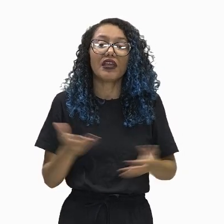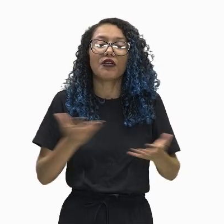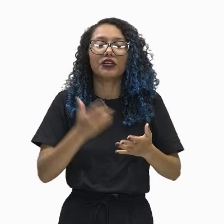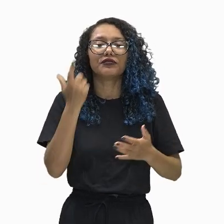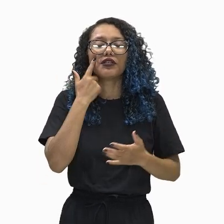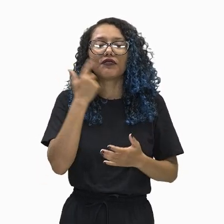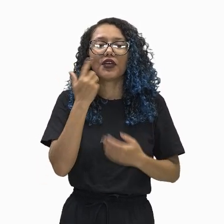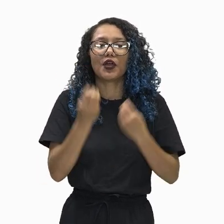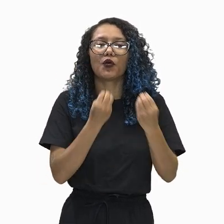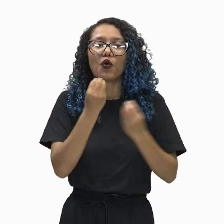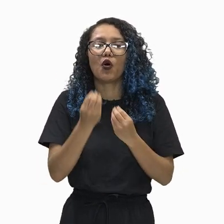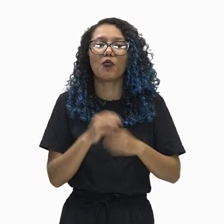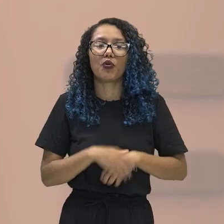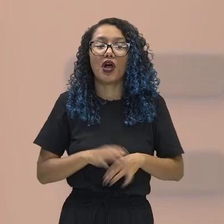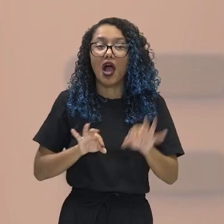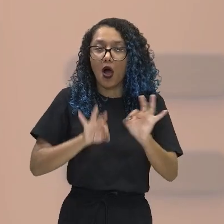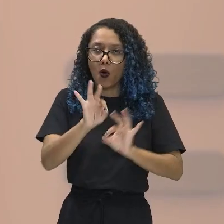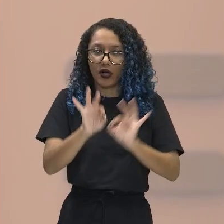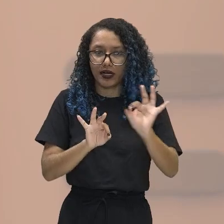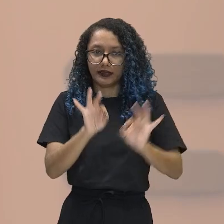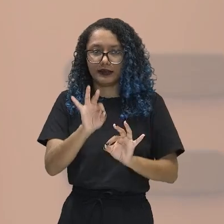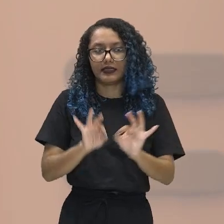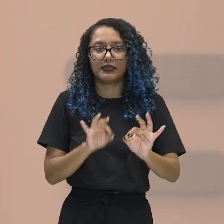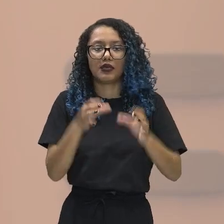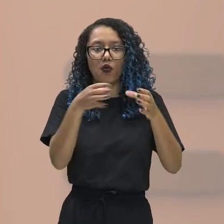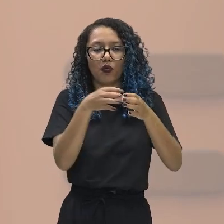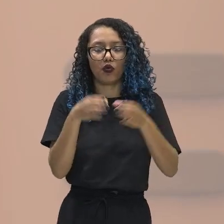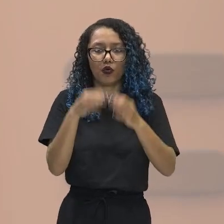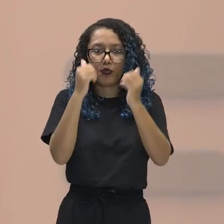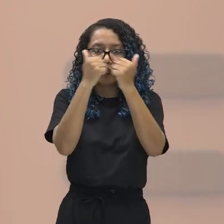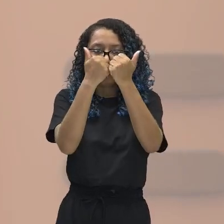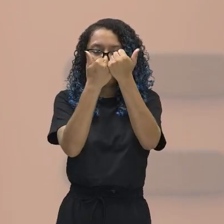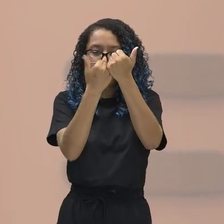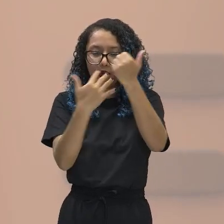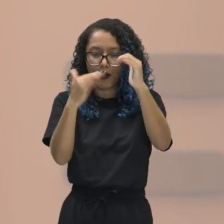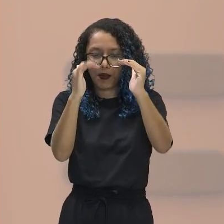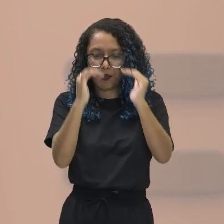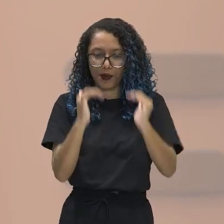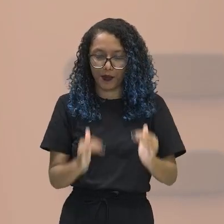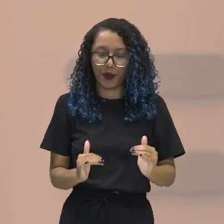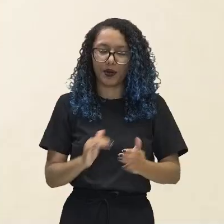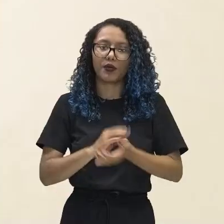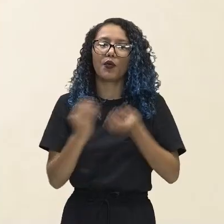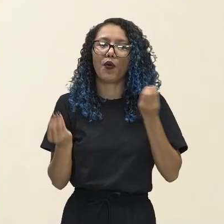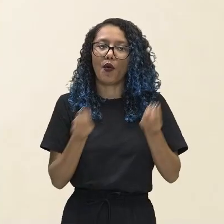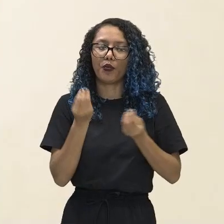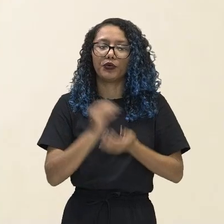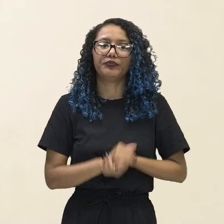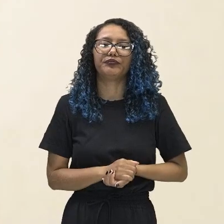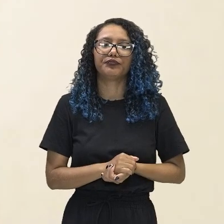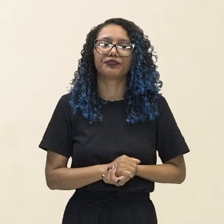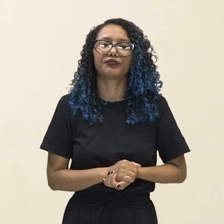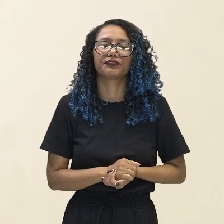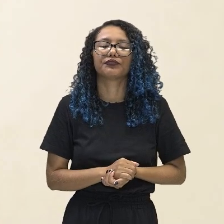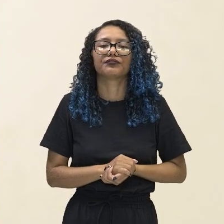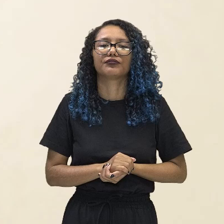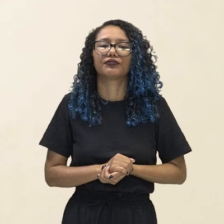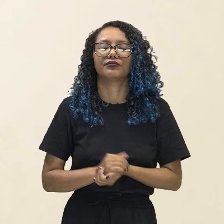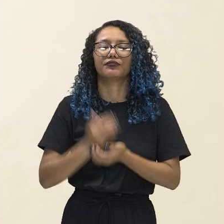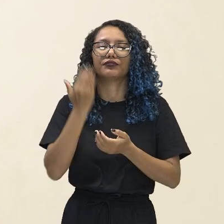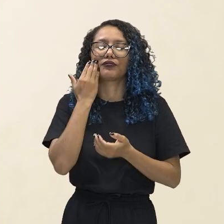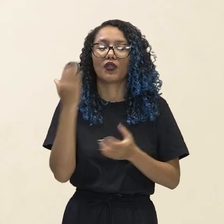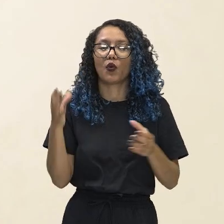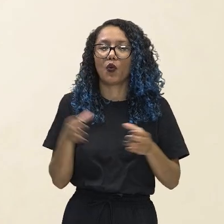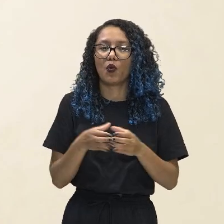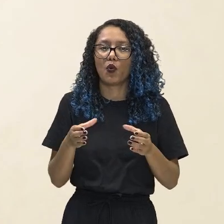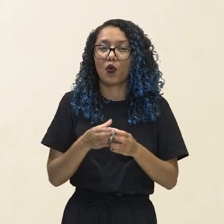funcionava a divisão, a pirâmide social ali da Idade Média. Primeiro a gente tem aqui os servos, tá, gente?